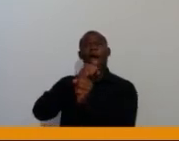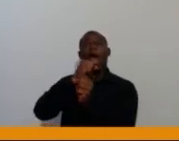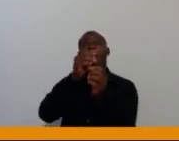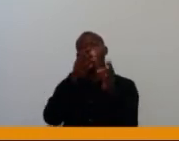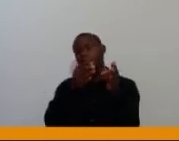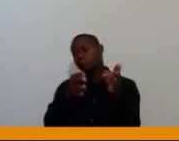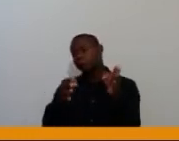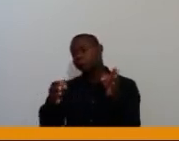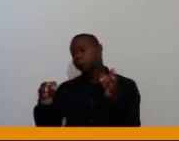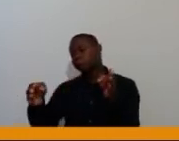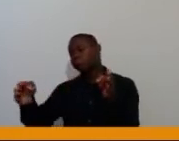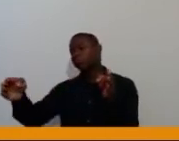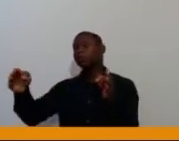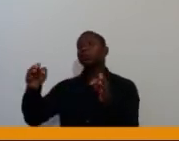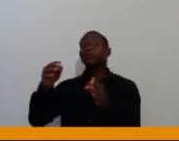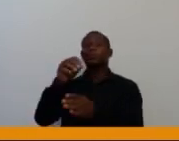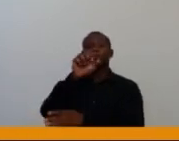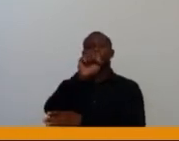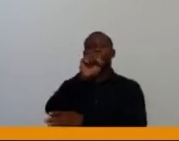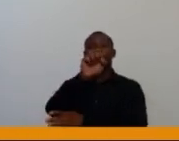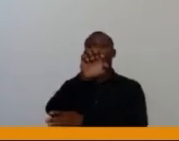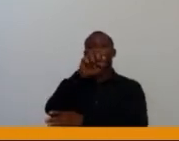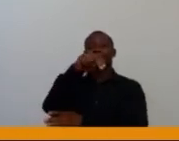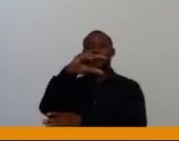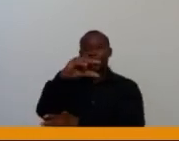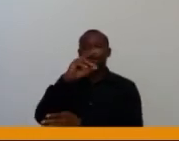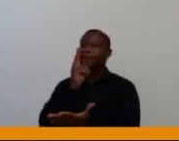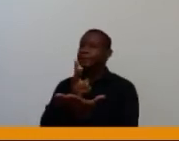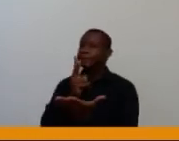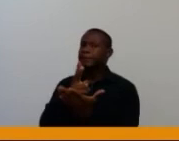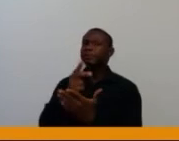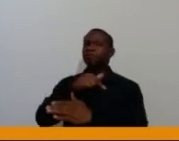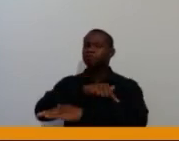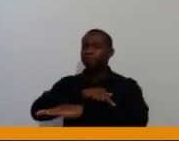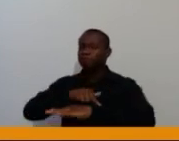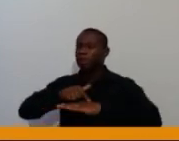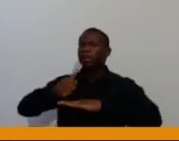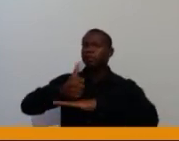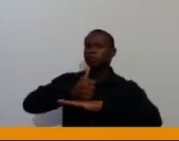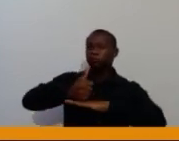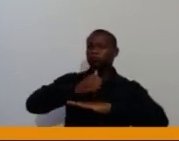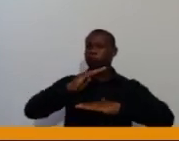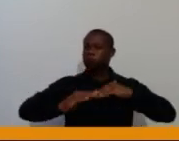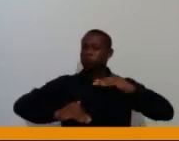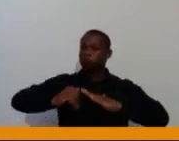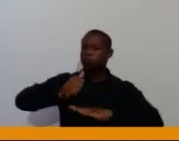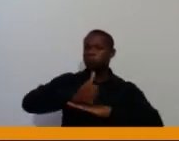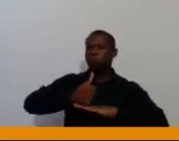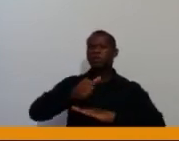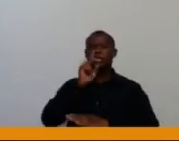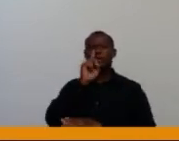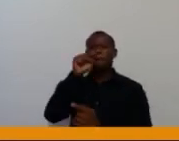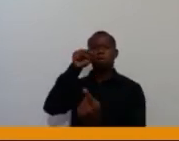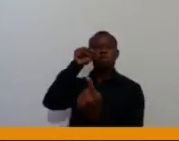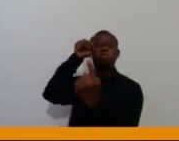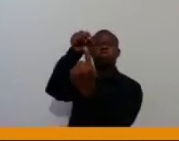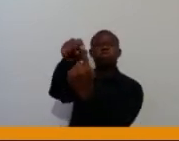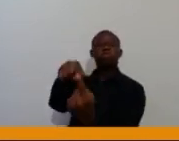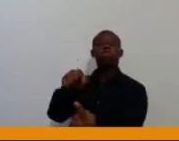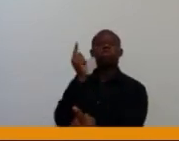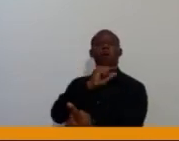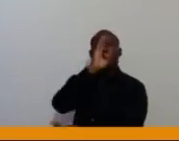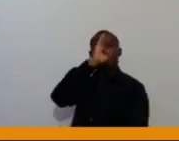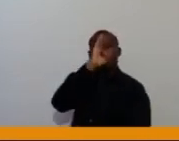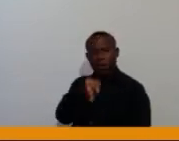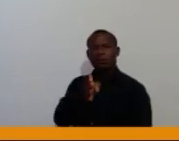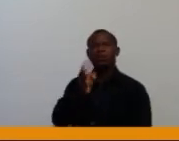a educação profissional deixou de ser a nossa missão e que vem sendo cumprida com,